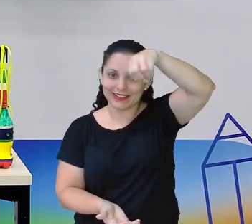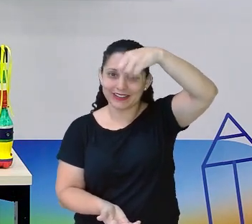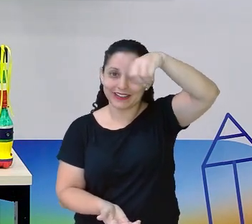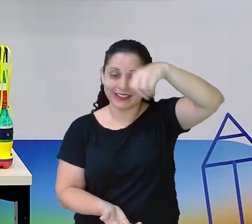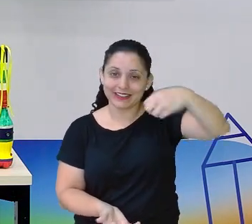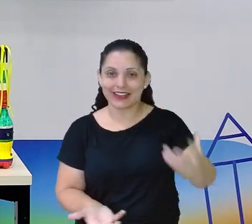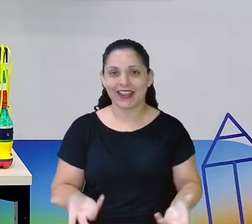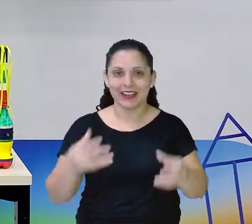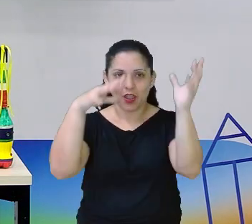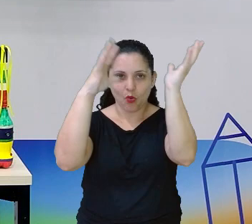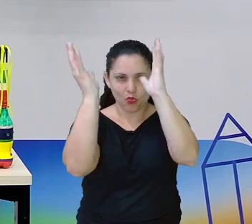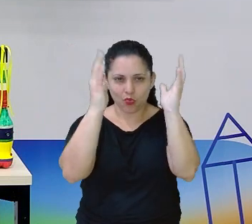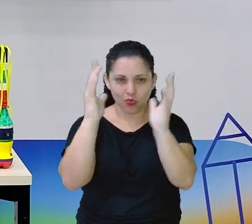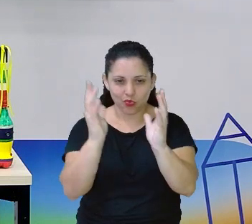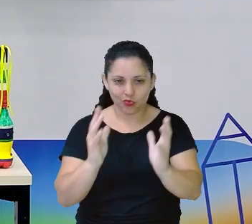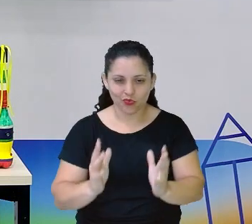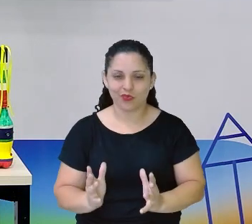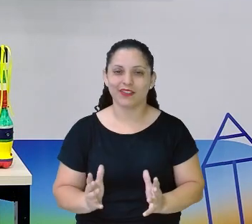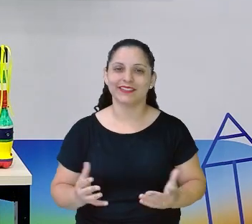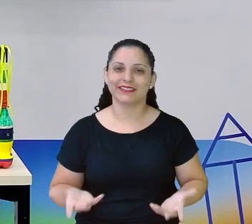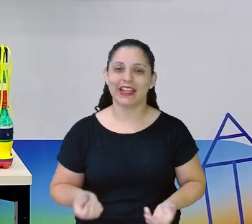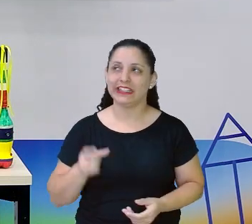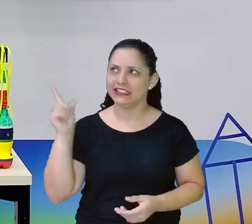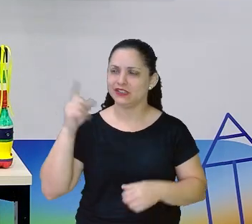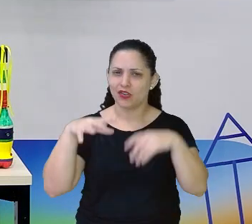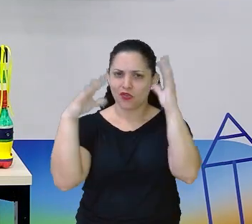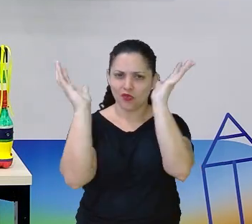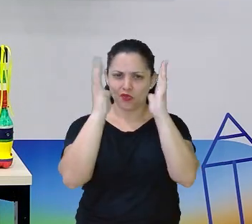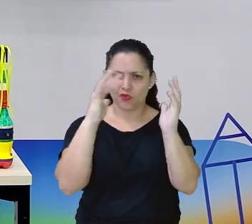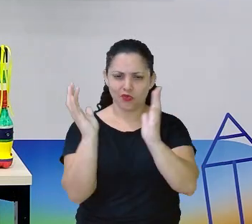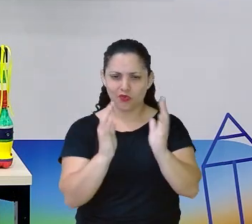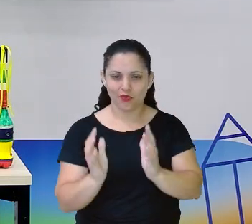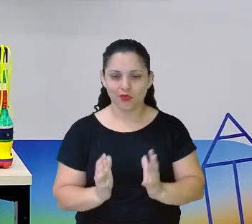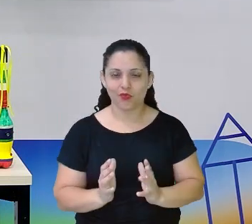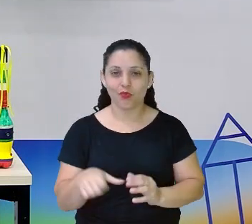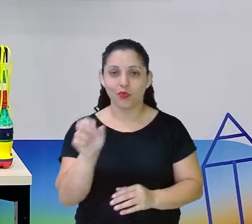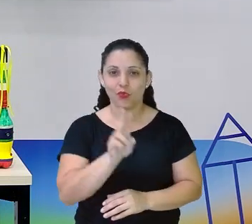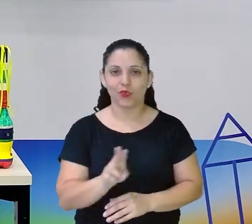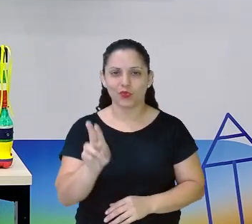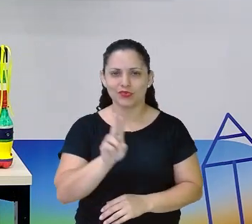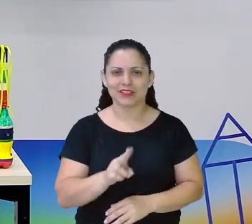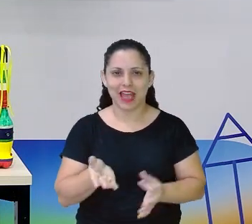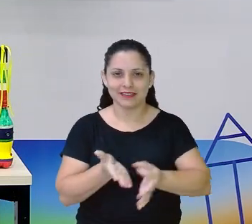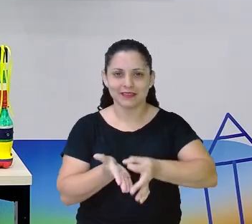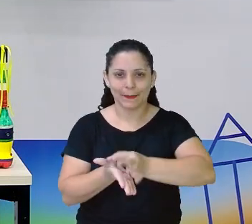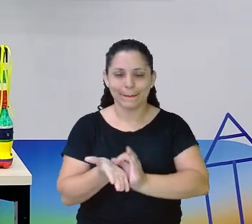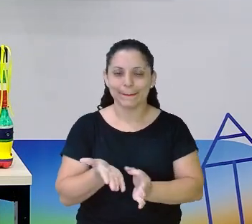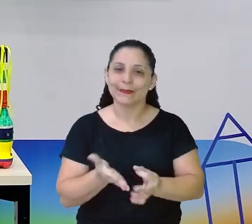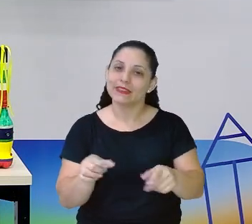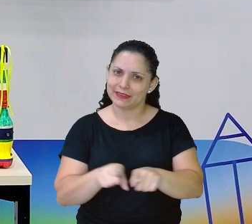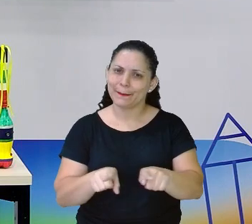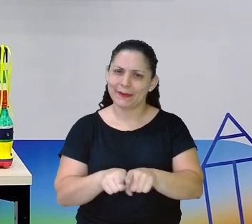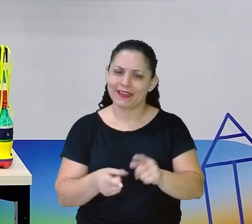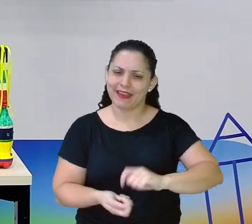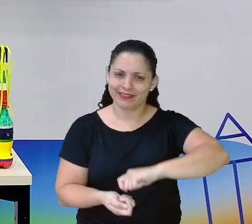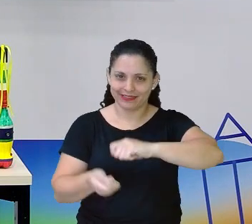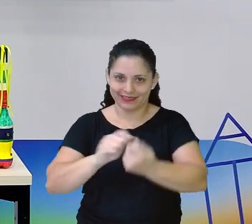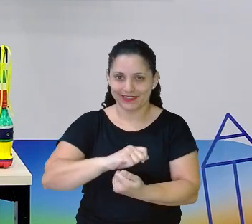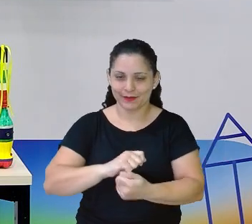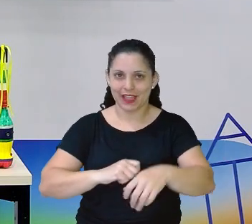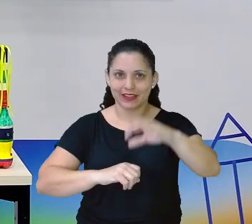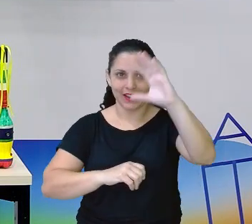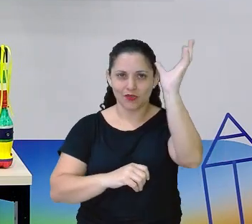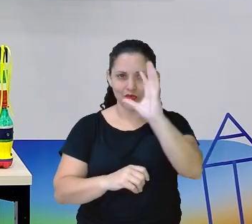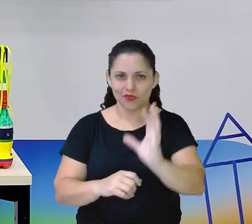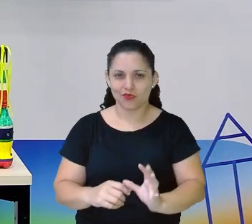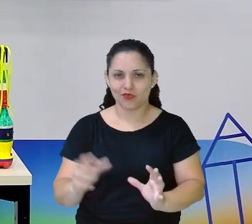E fiz um molho. Geralmente esses molhos aqui são feitos com sementes, mas eu fiz com tampinhas de garrafa PET. Lembra o som